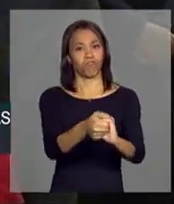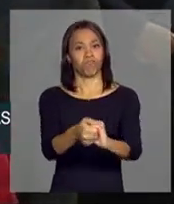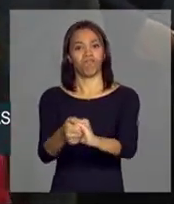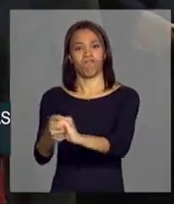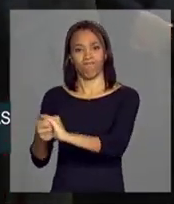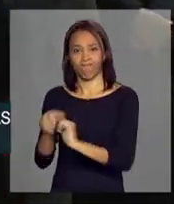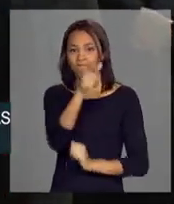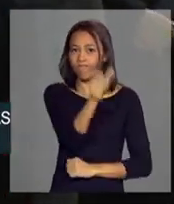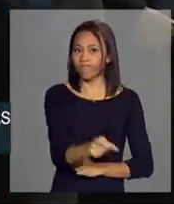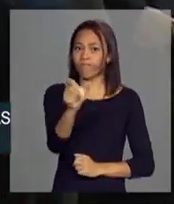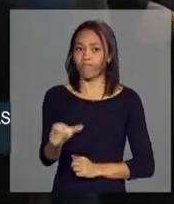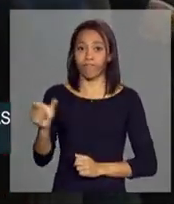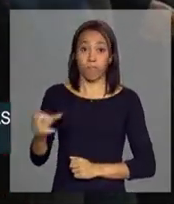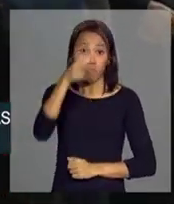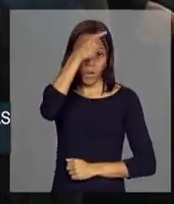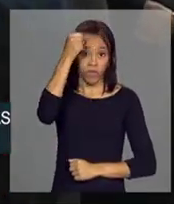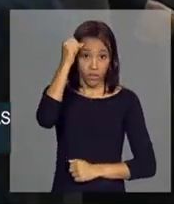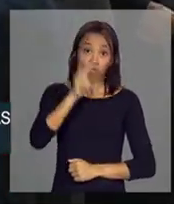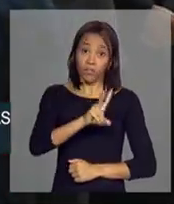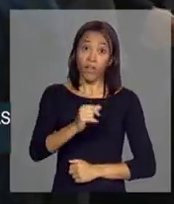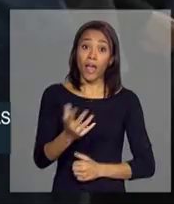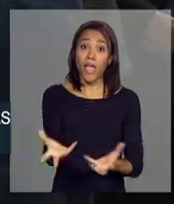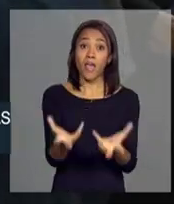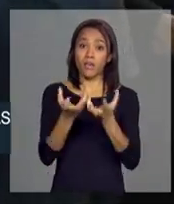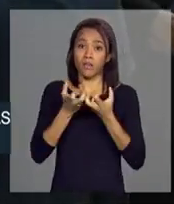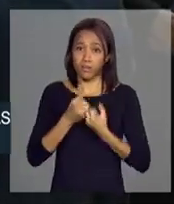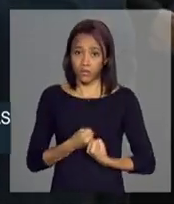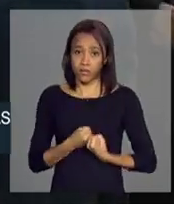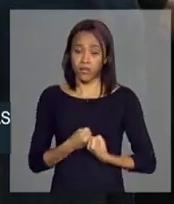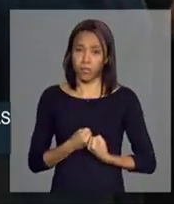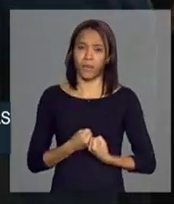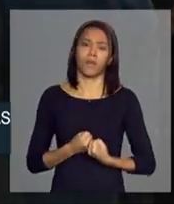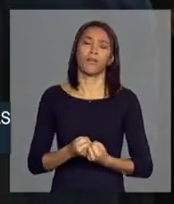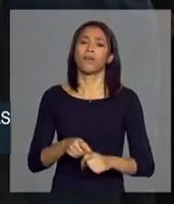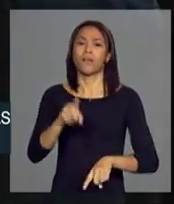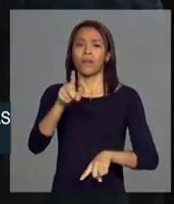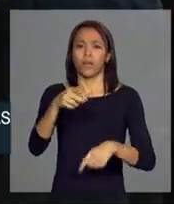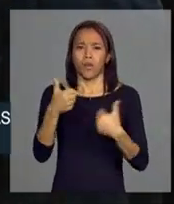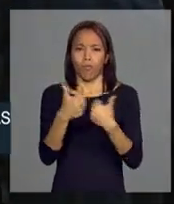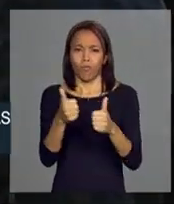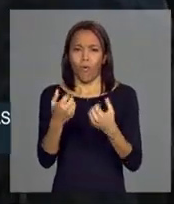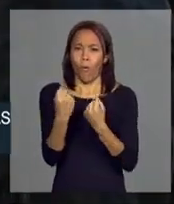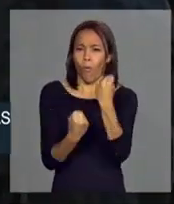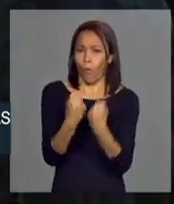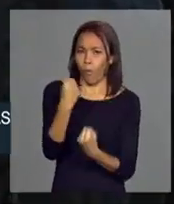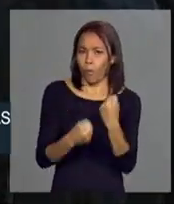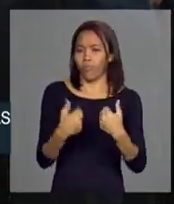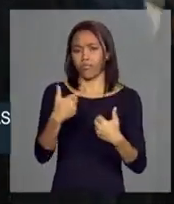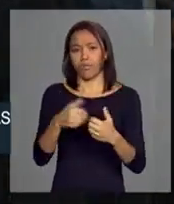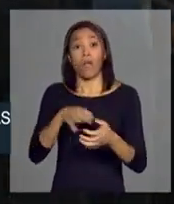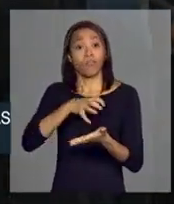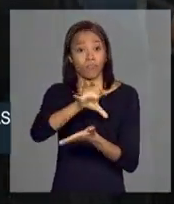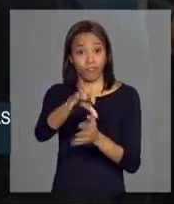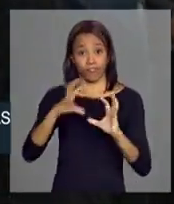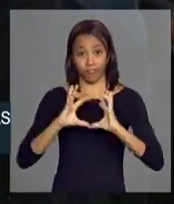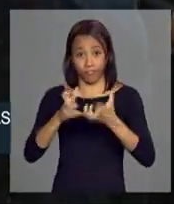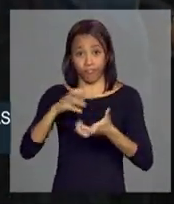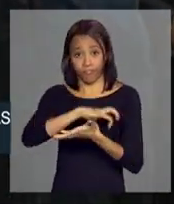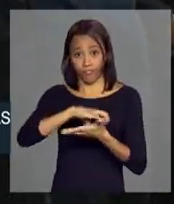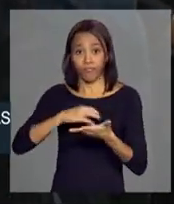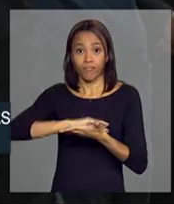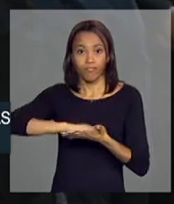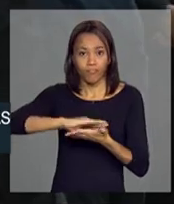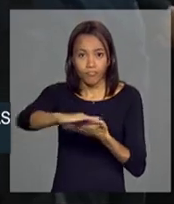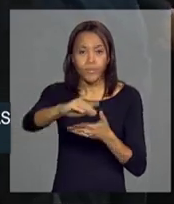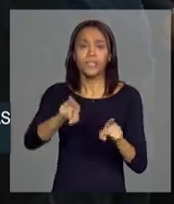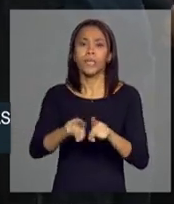prefeitos que vão receber equipamentos retroescavadeiras motoniveladoras e